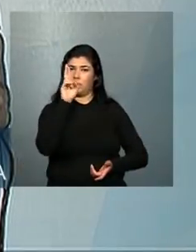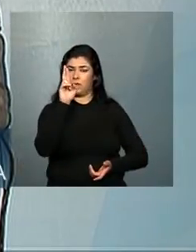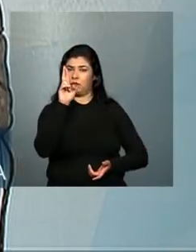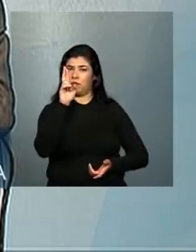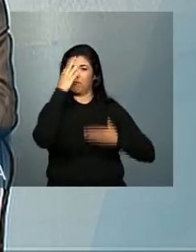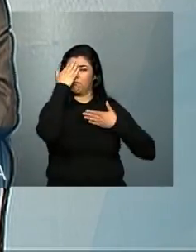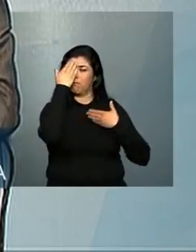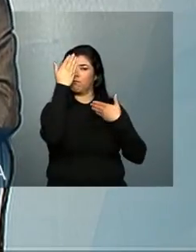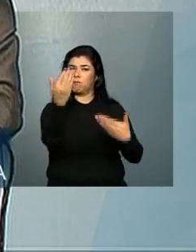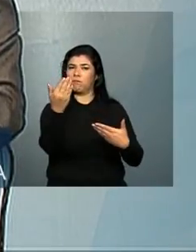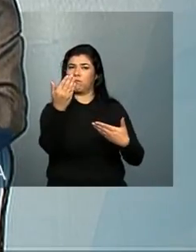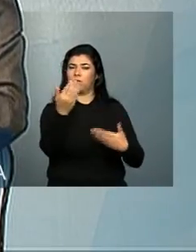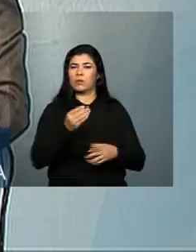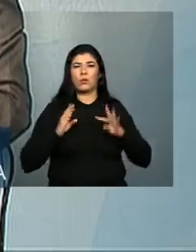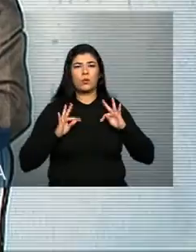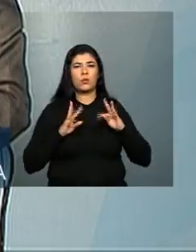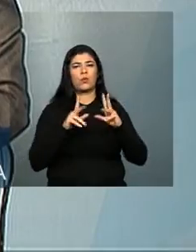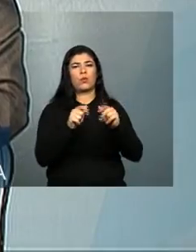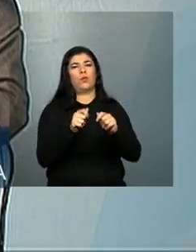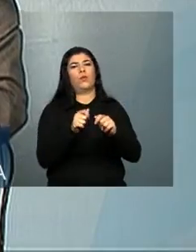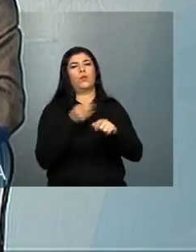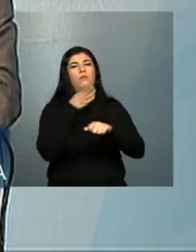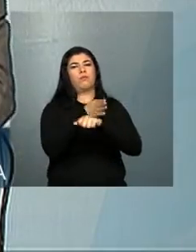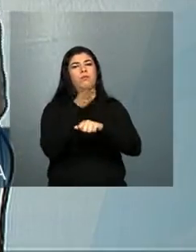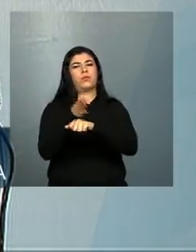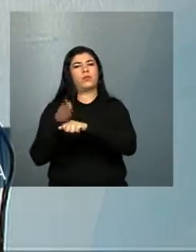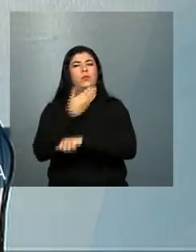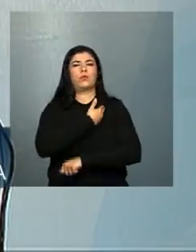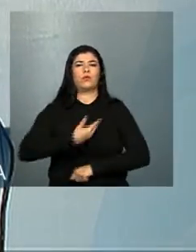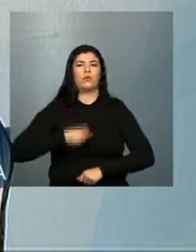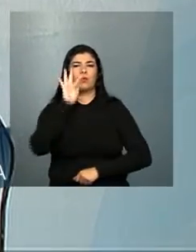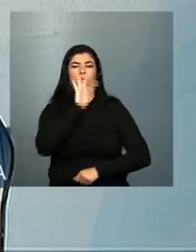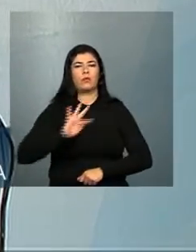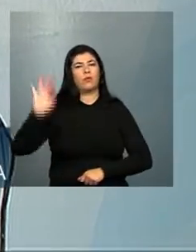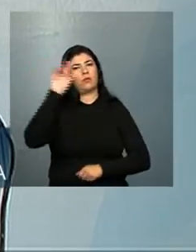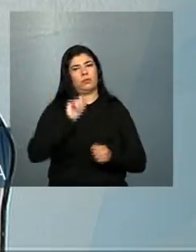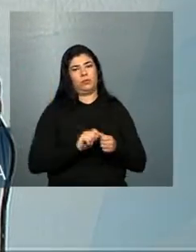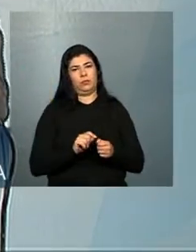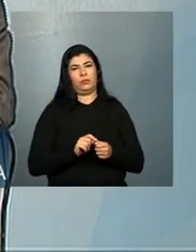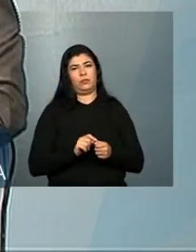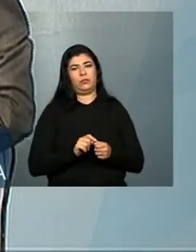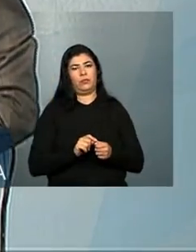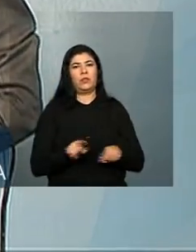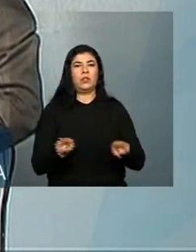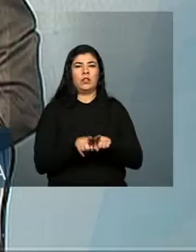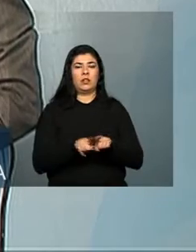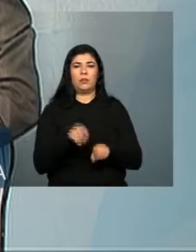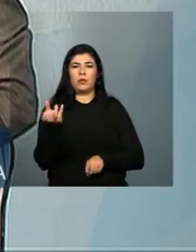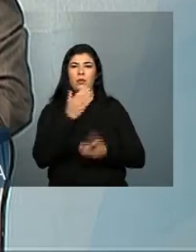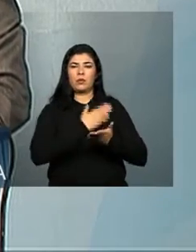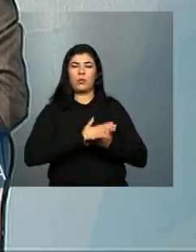agradecer muito a todos os investimentos do governo federal. E aqui, presidente, eu quero